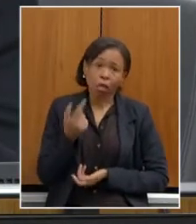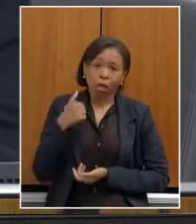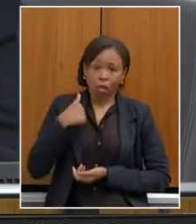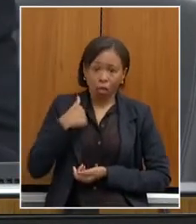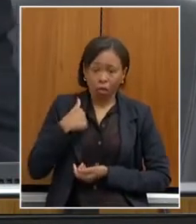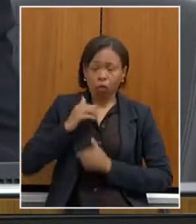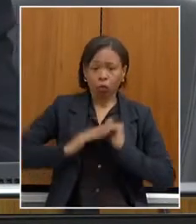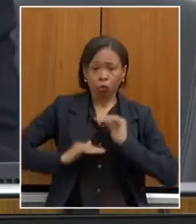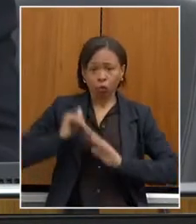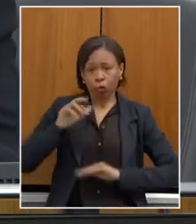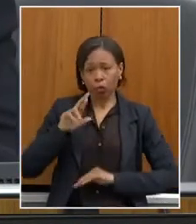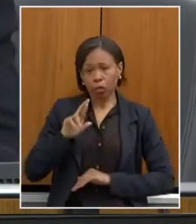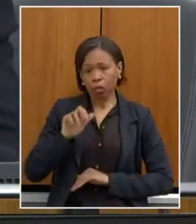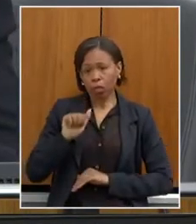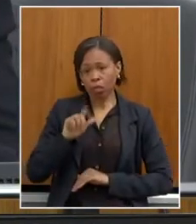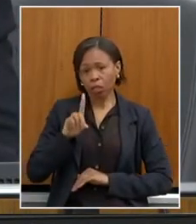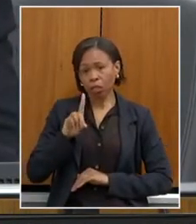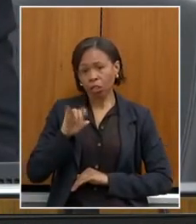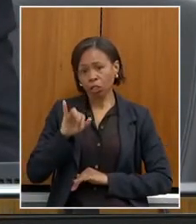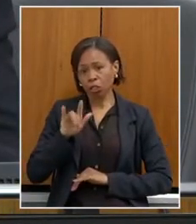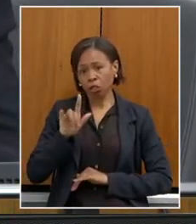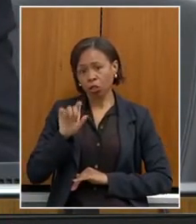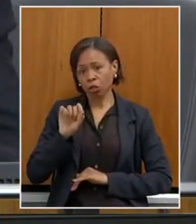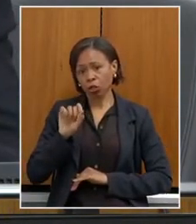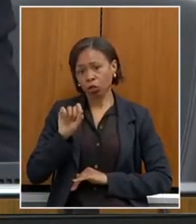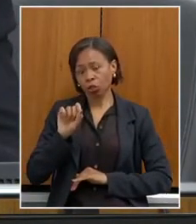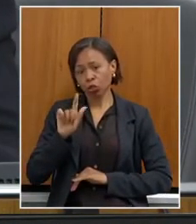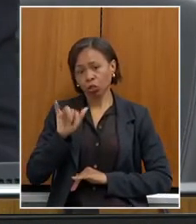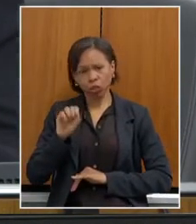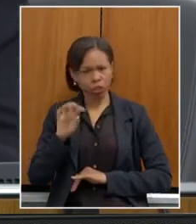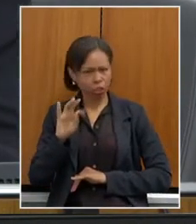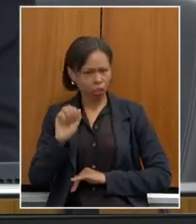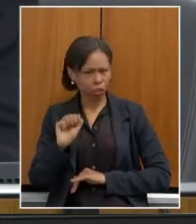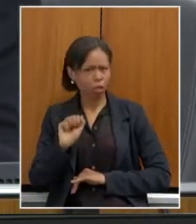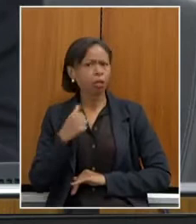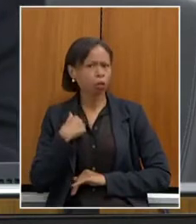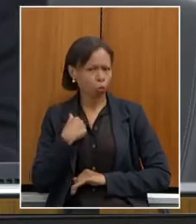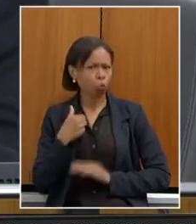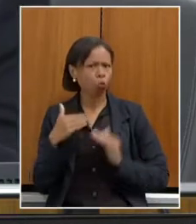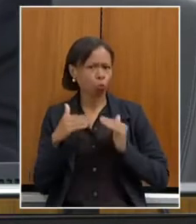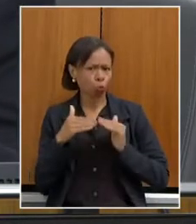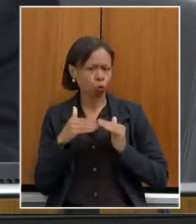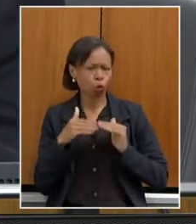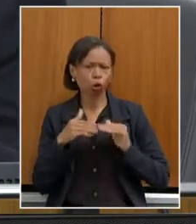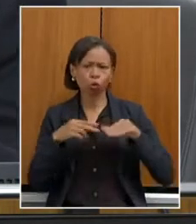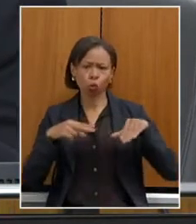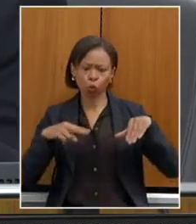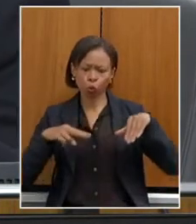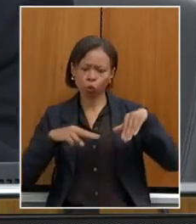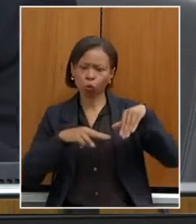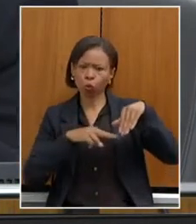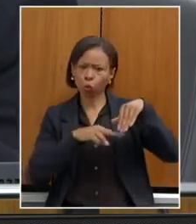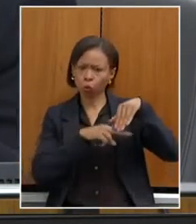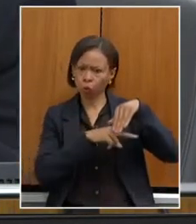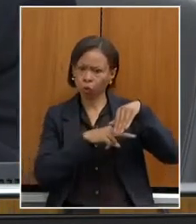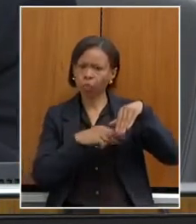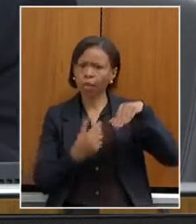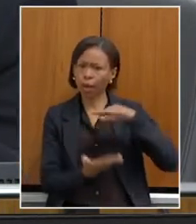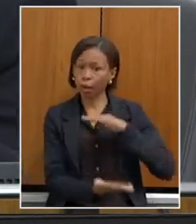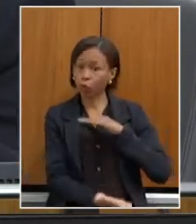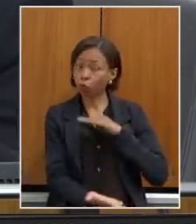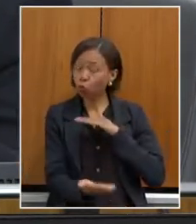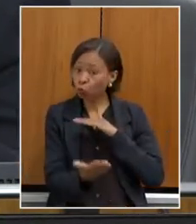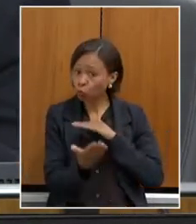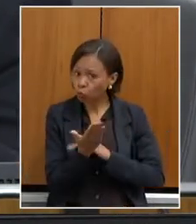sabe concordo com o tomógrafo como transformador da assistência eu acho que a